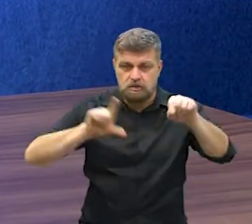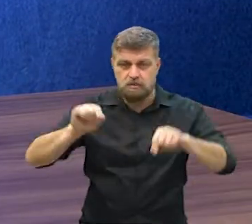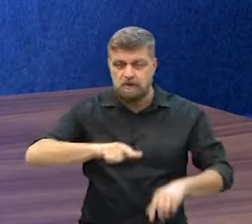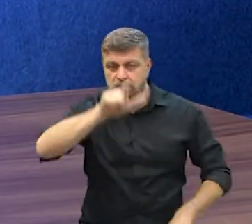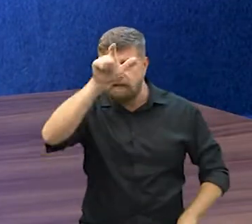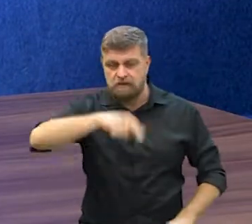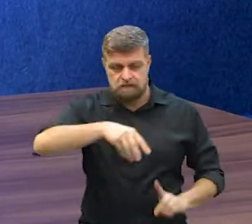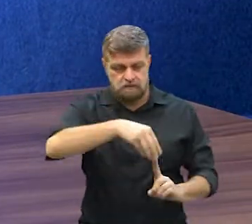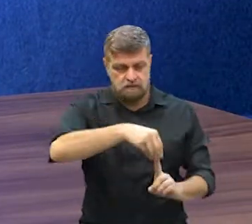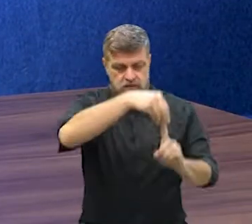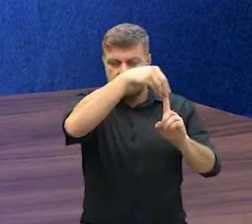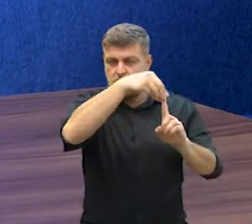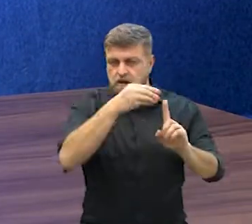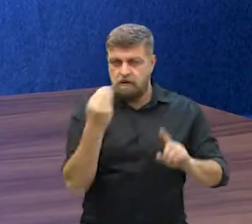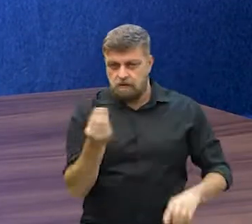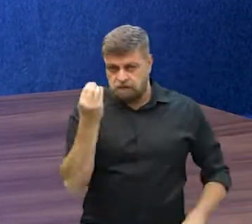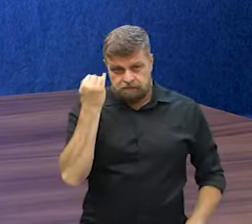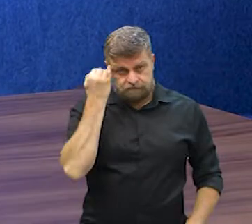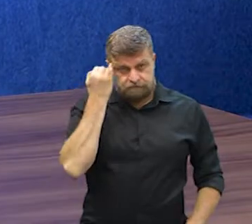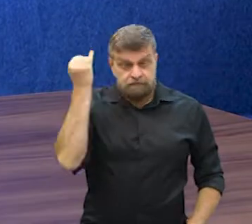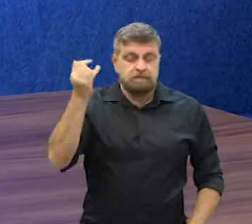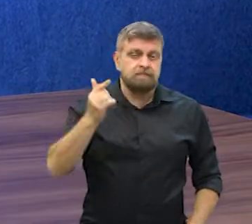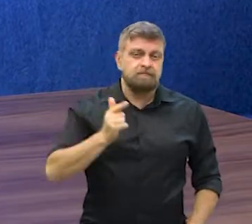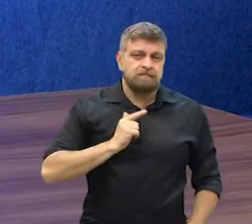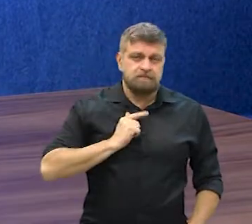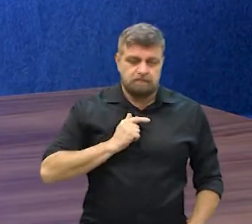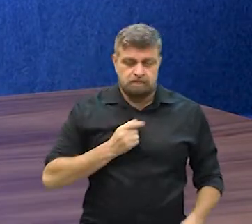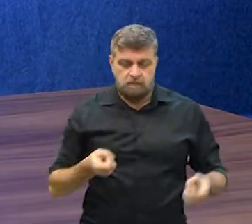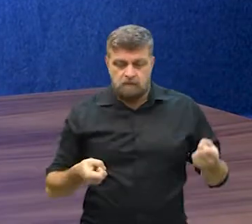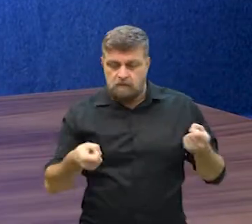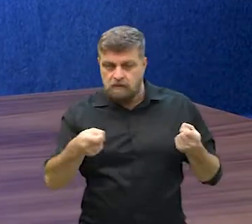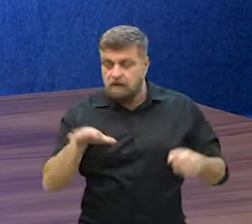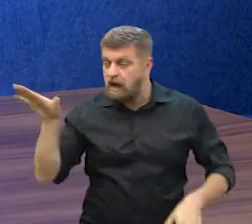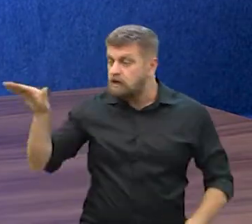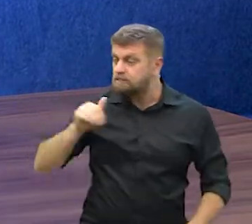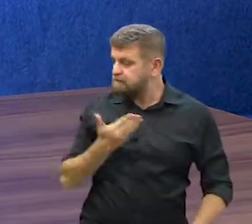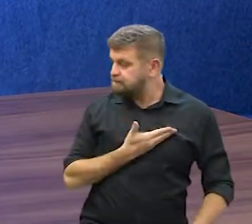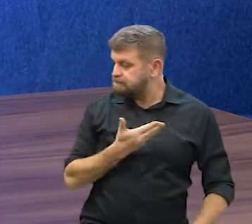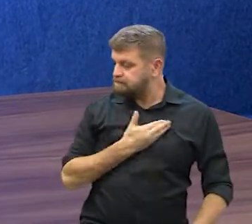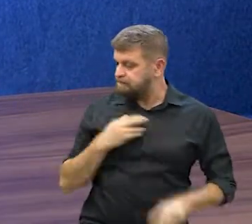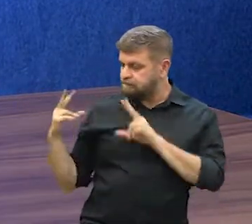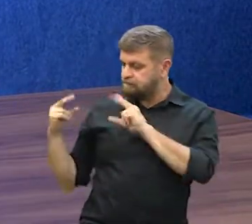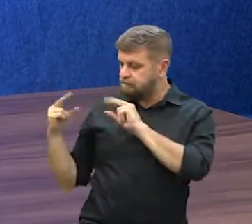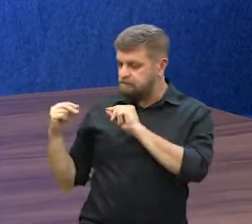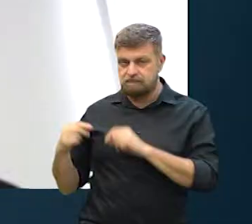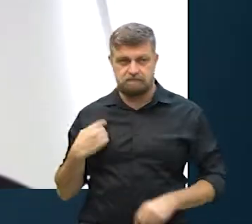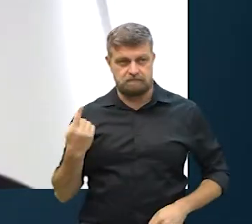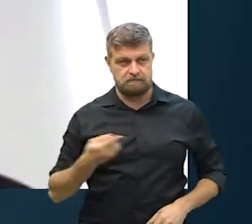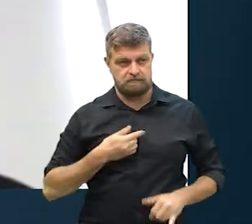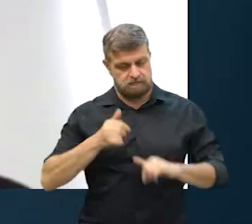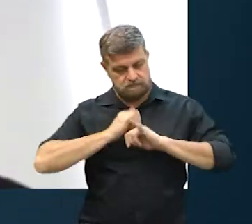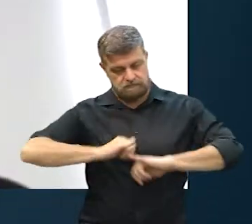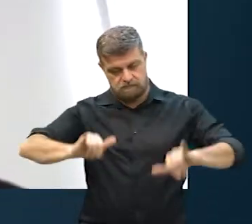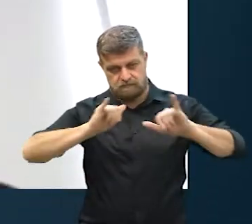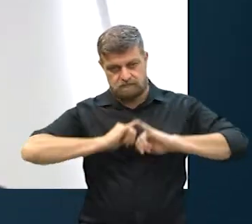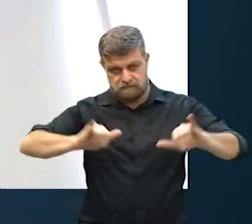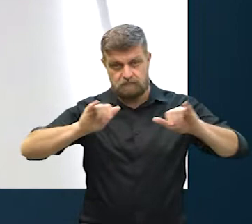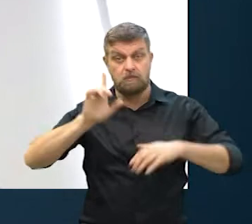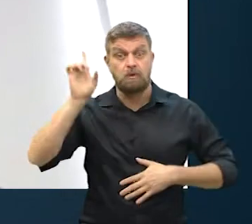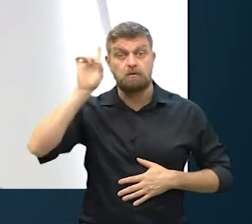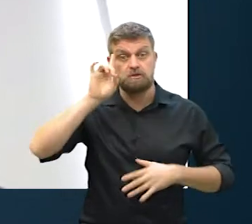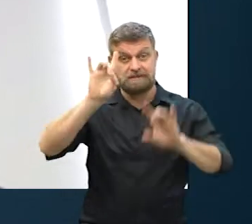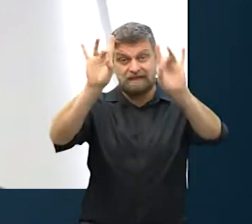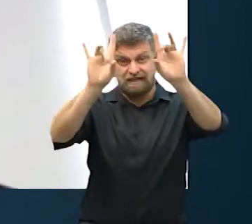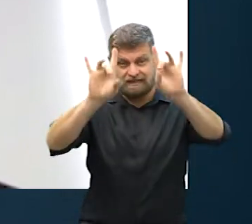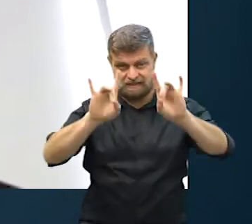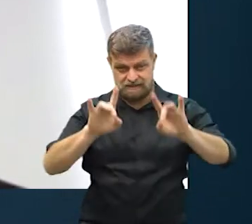indique alguém. Como que funciona isso? Como vocês tiveram essa ideia? O caminhoneiro falava para o colega? Como era isso? Foi uma campanha que a gente fez para